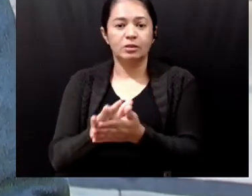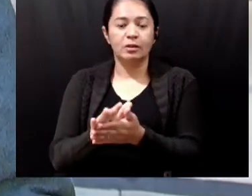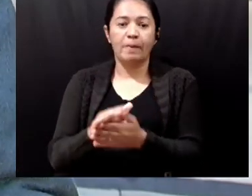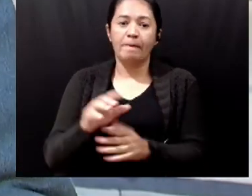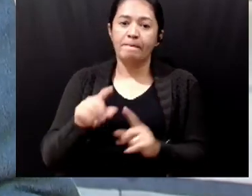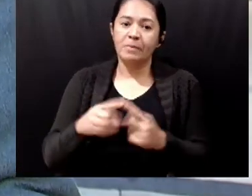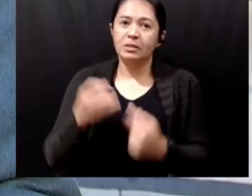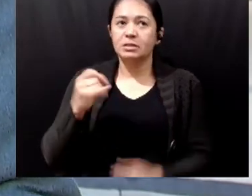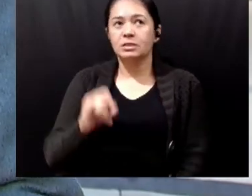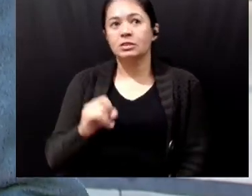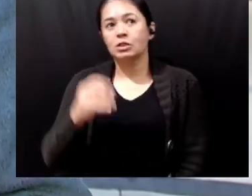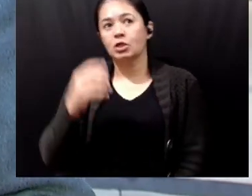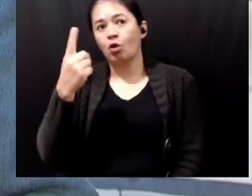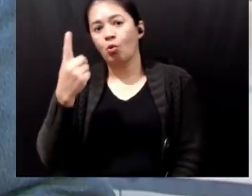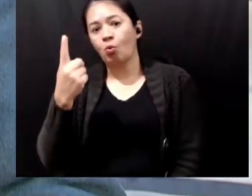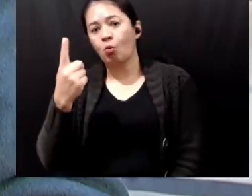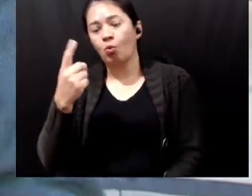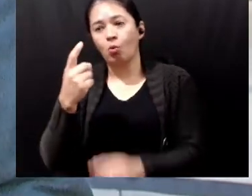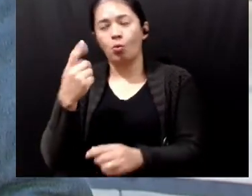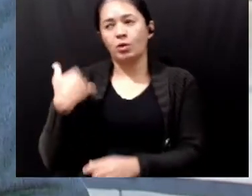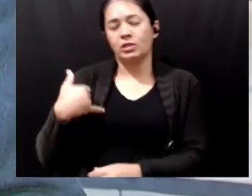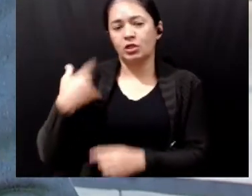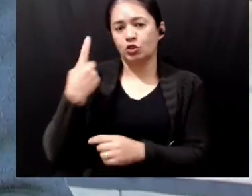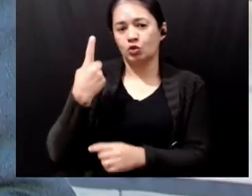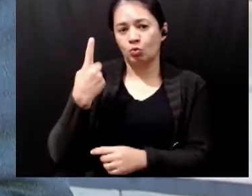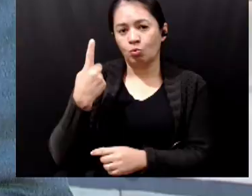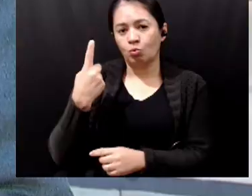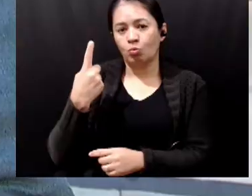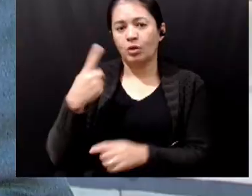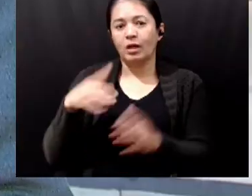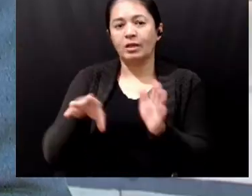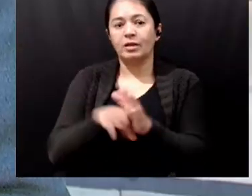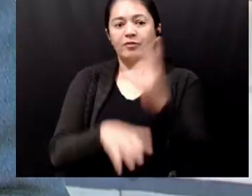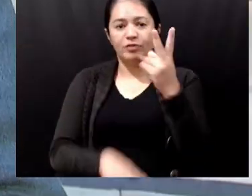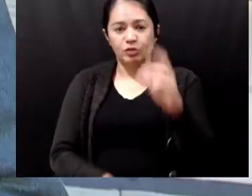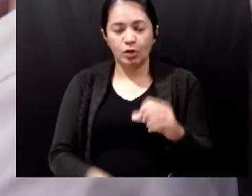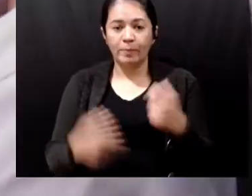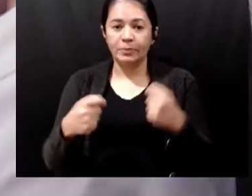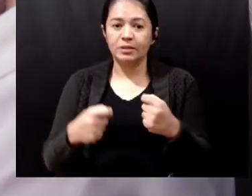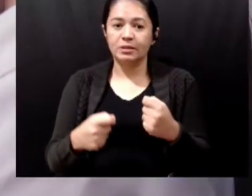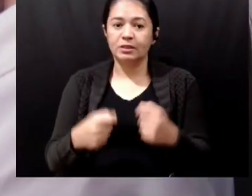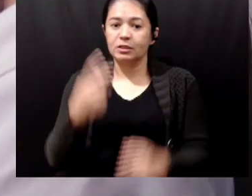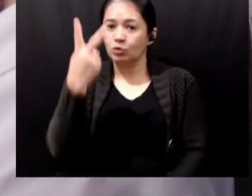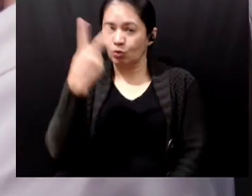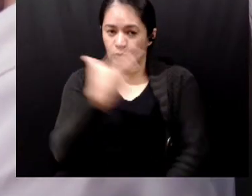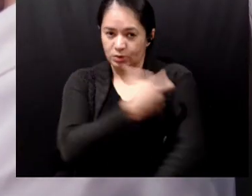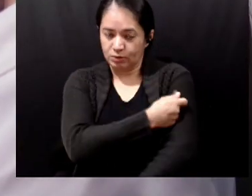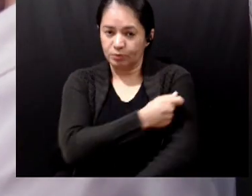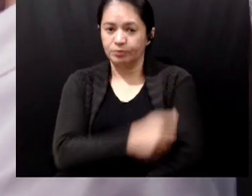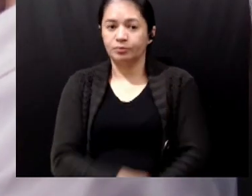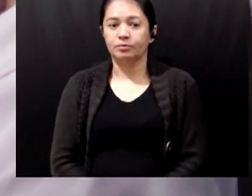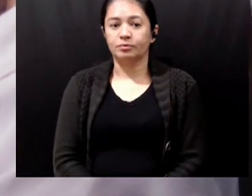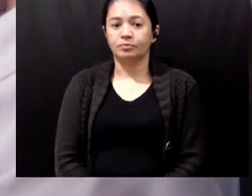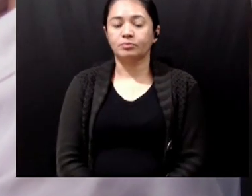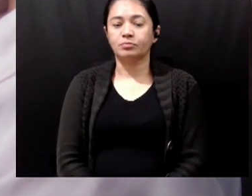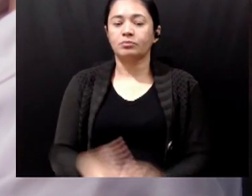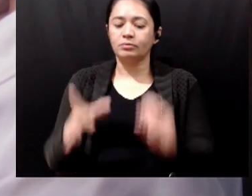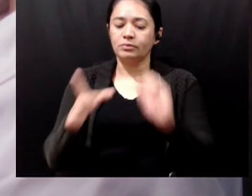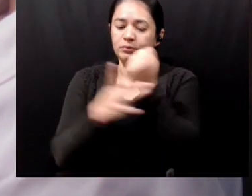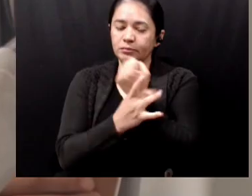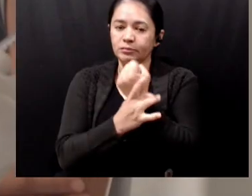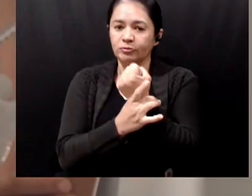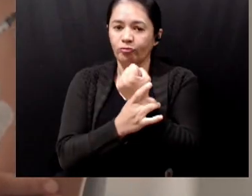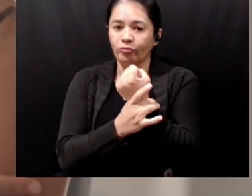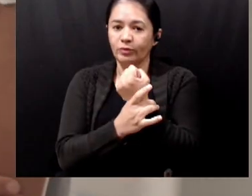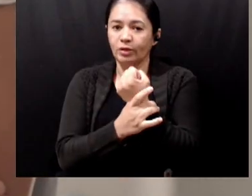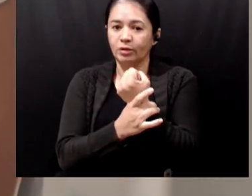e 29 anos, o recomendado é que a pessoa, para estar protegida, tem que ter 2 doses. Para garantir a contenção da circulação do